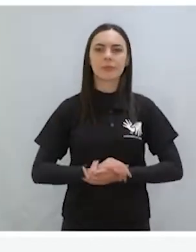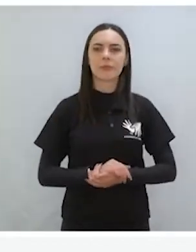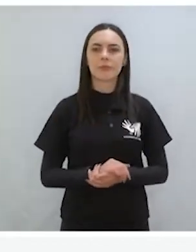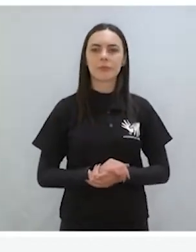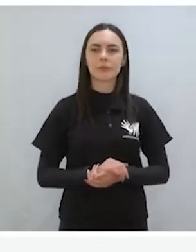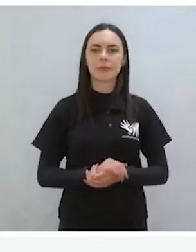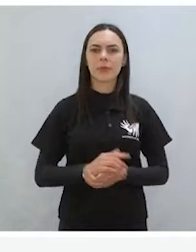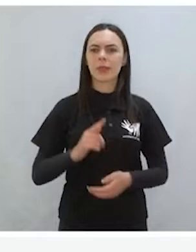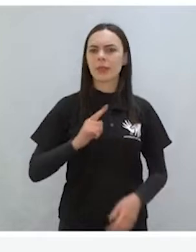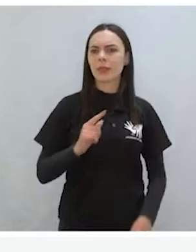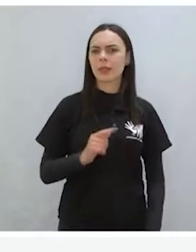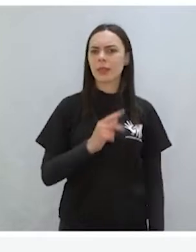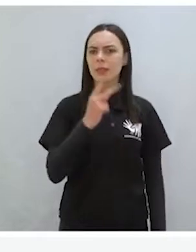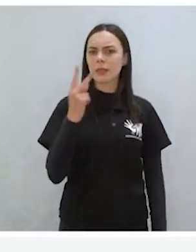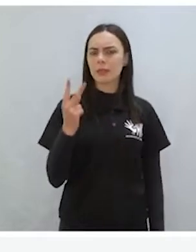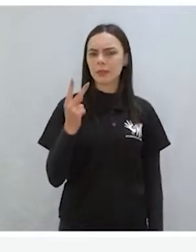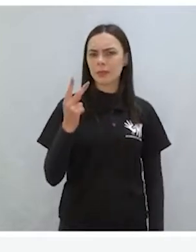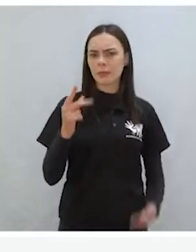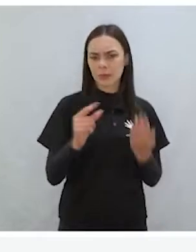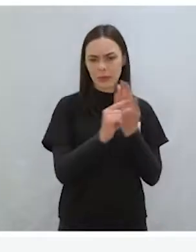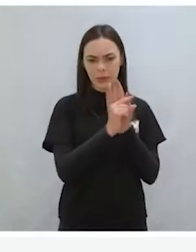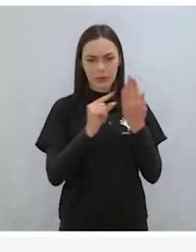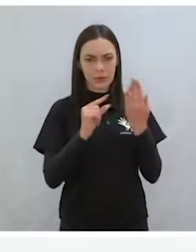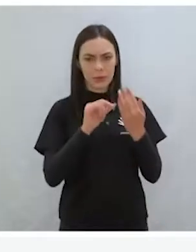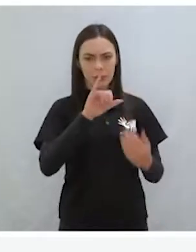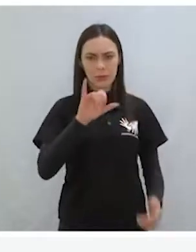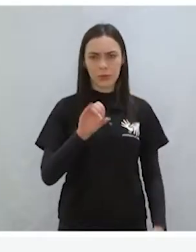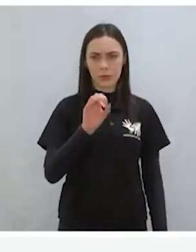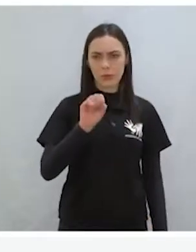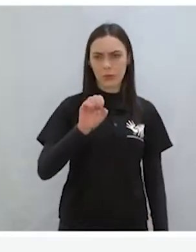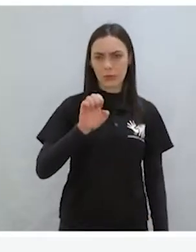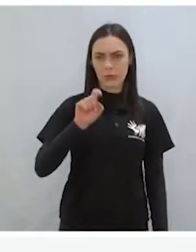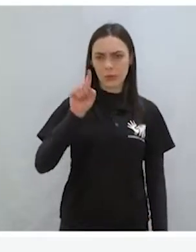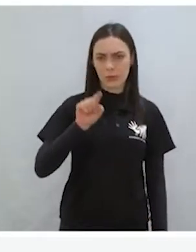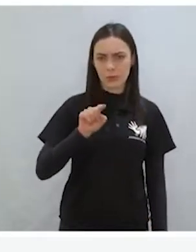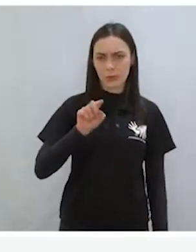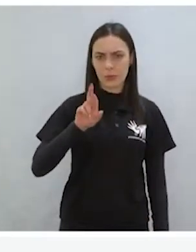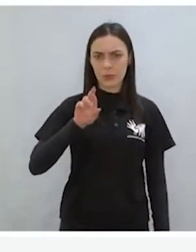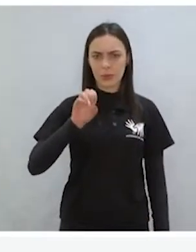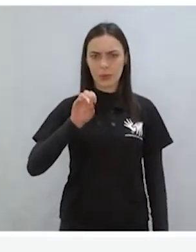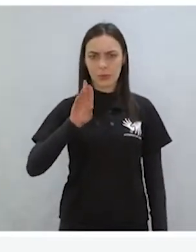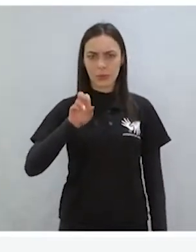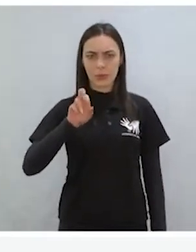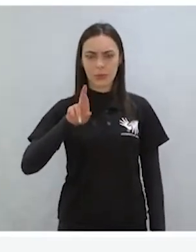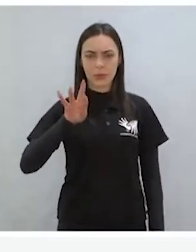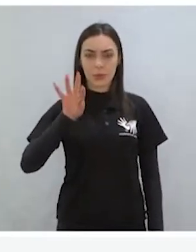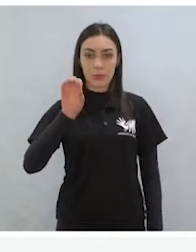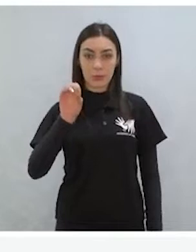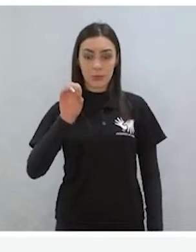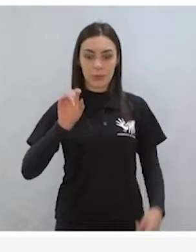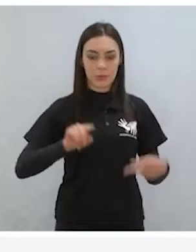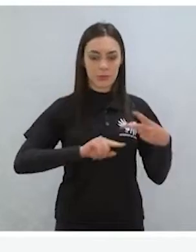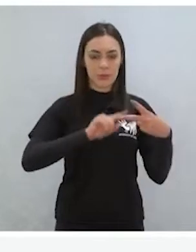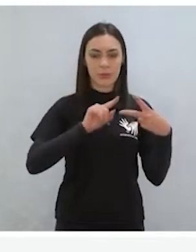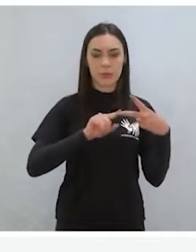escreveu esse livro foram dois autores, o José Roberto Toreiro